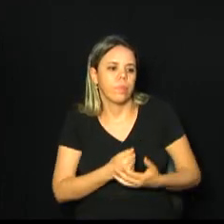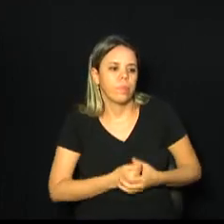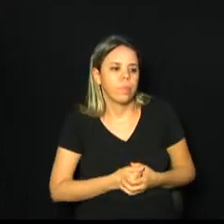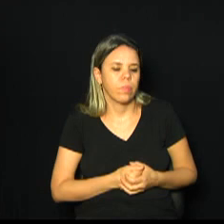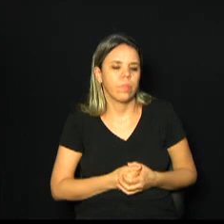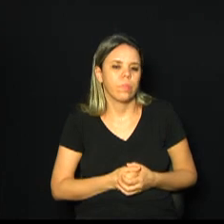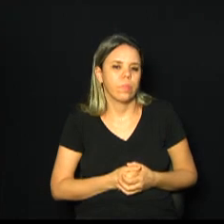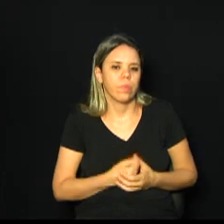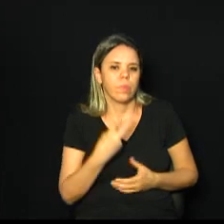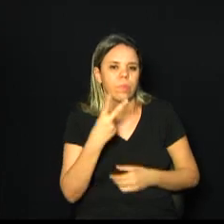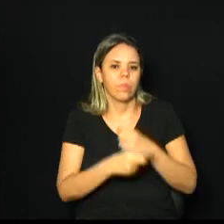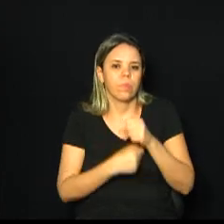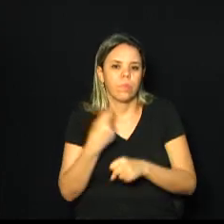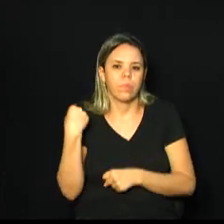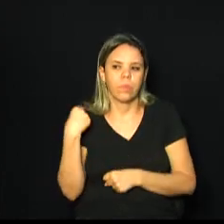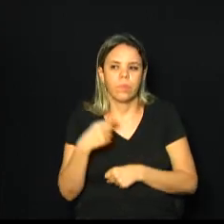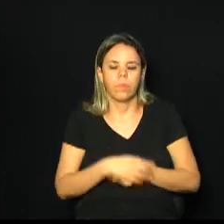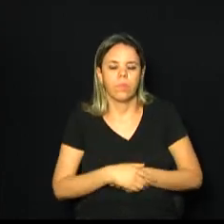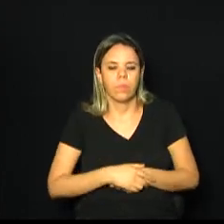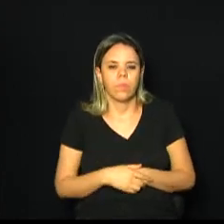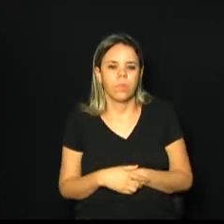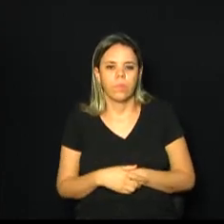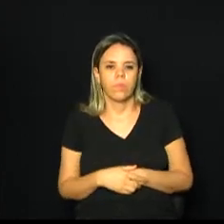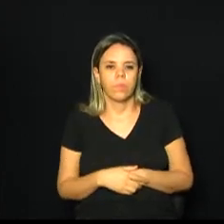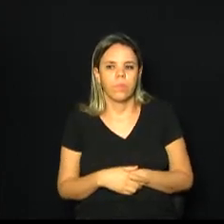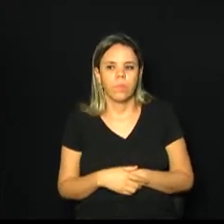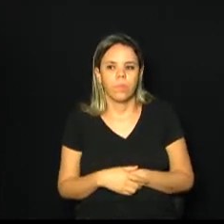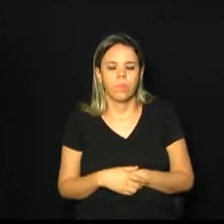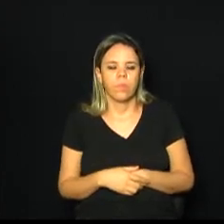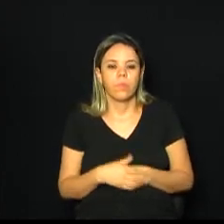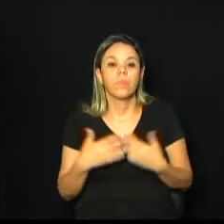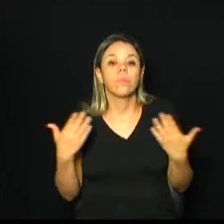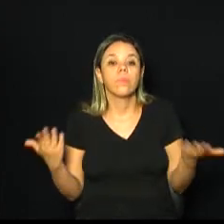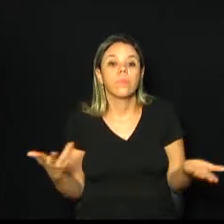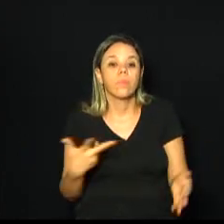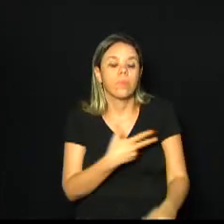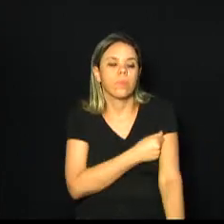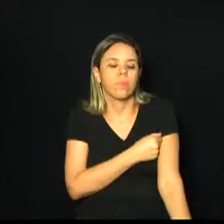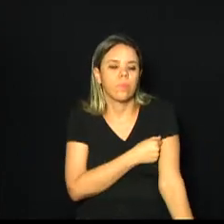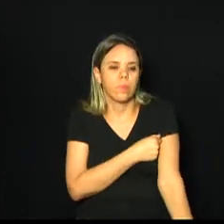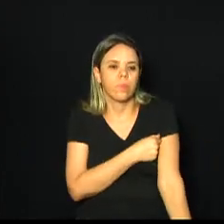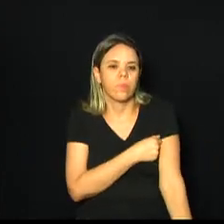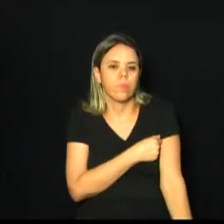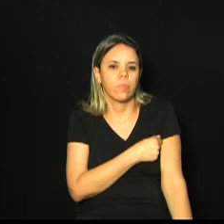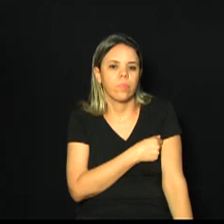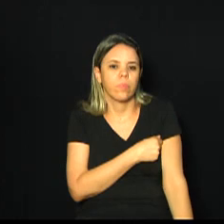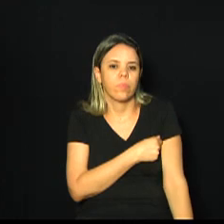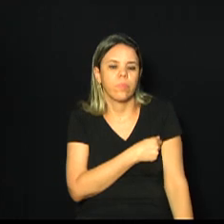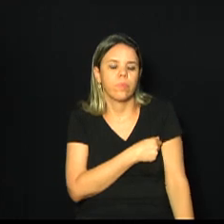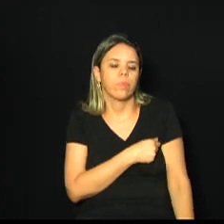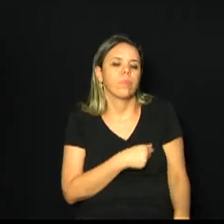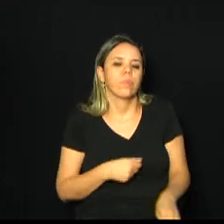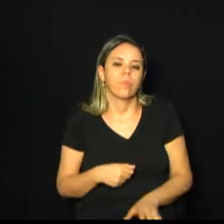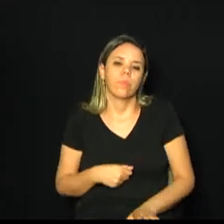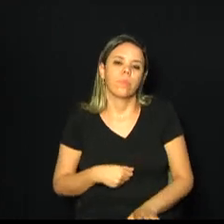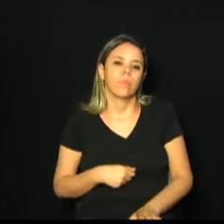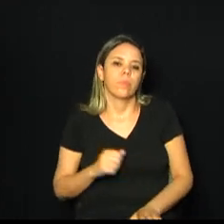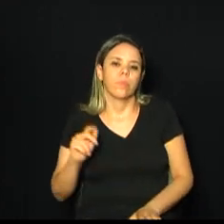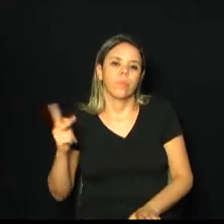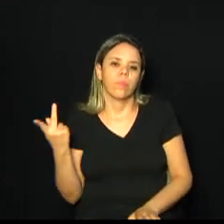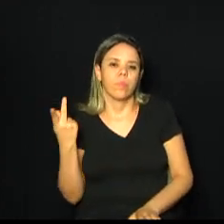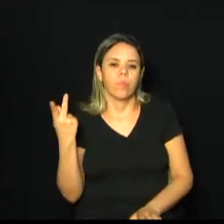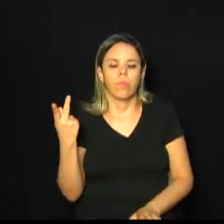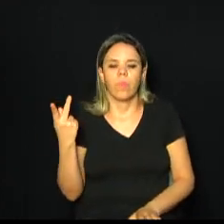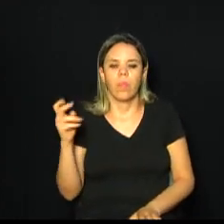nos últimos 2 anos. Qual vacina? A vacina da hepatite. Ou agora,